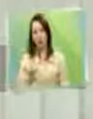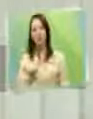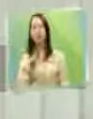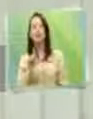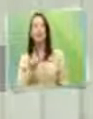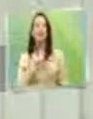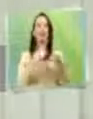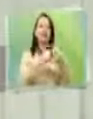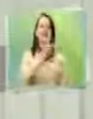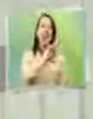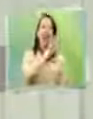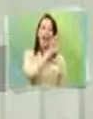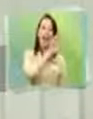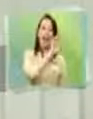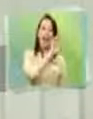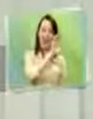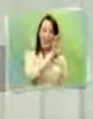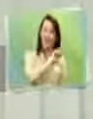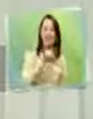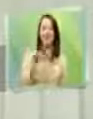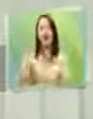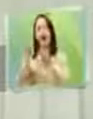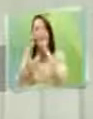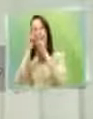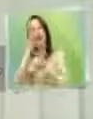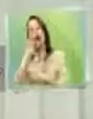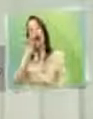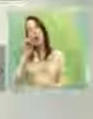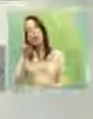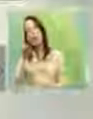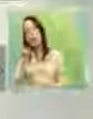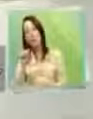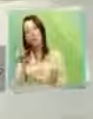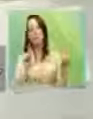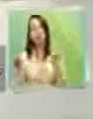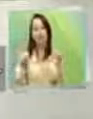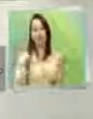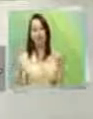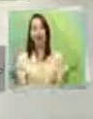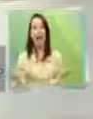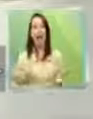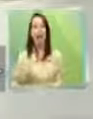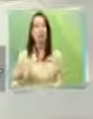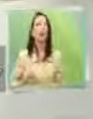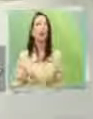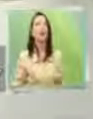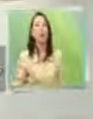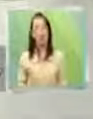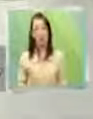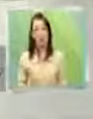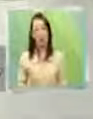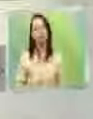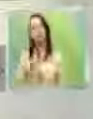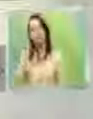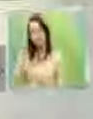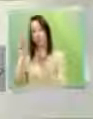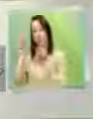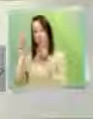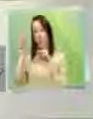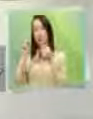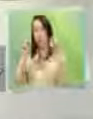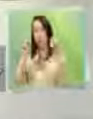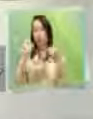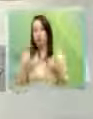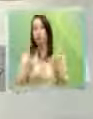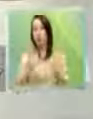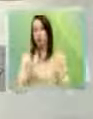de Grécia e Roma antiga para os dias atuais. Não, olha, caiu, inclusive, uma questão